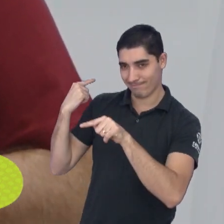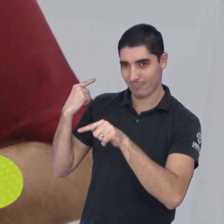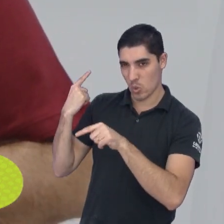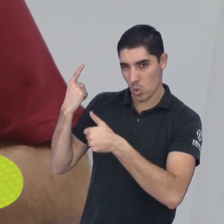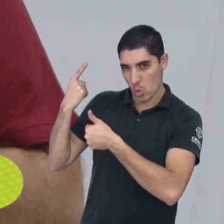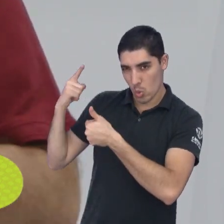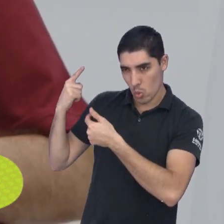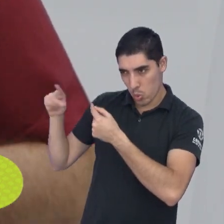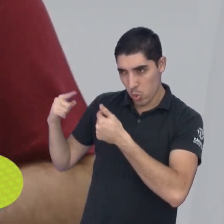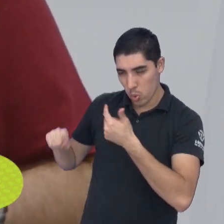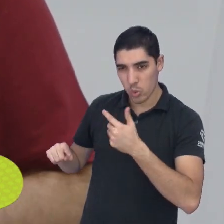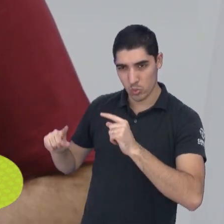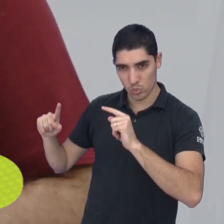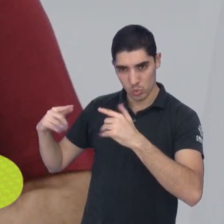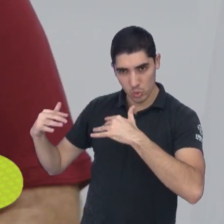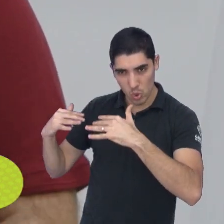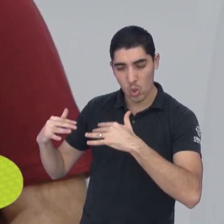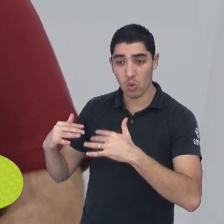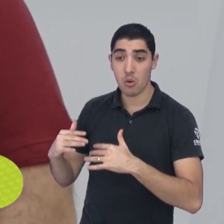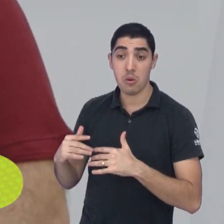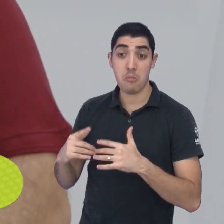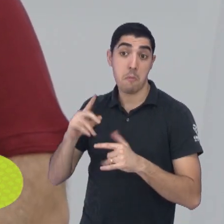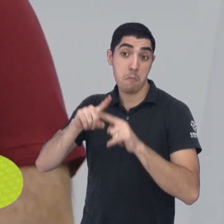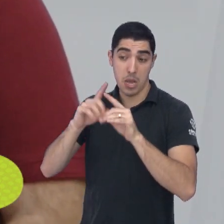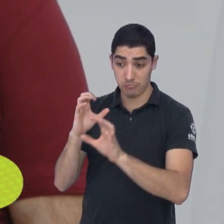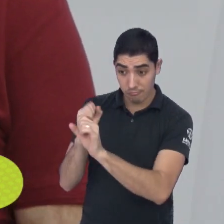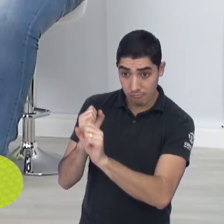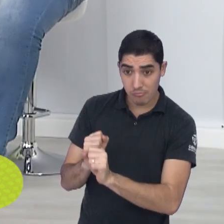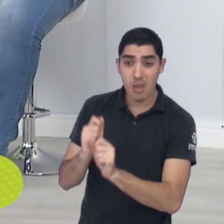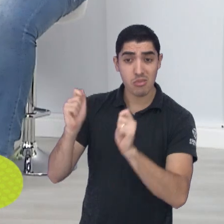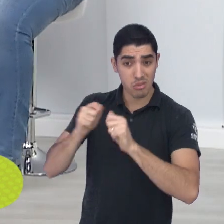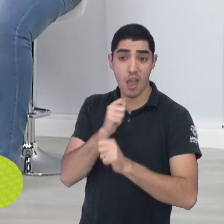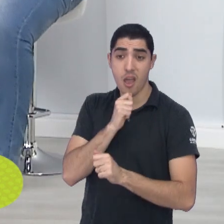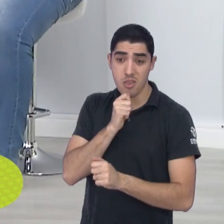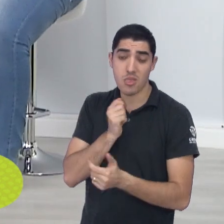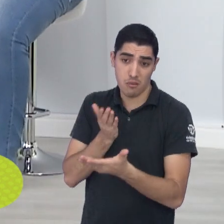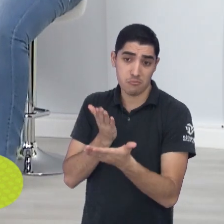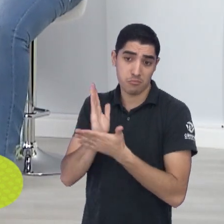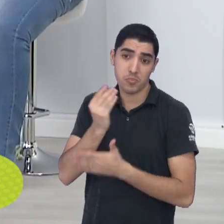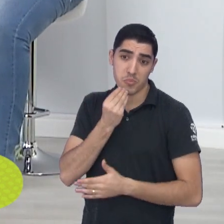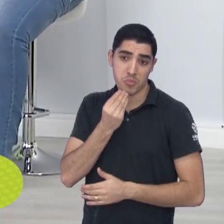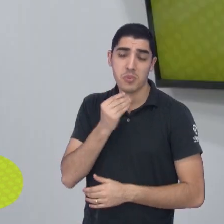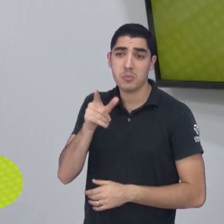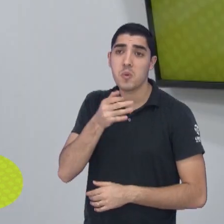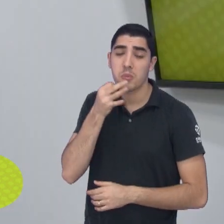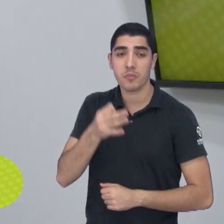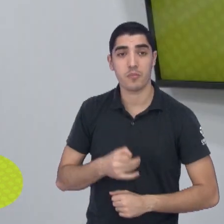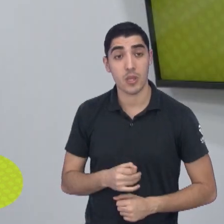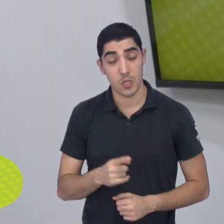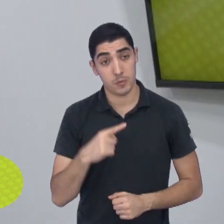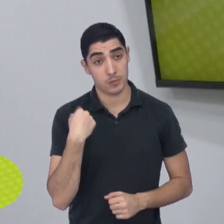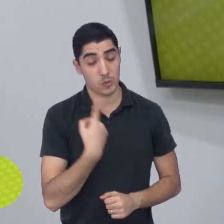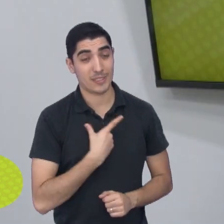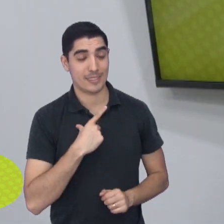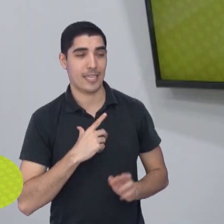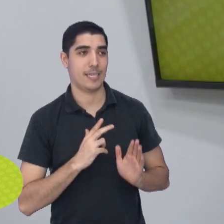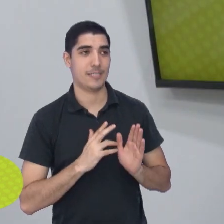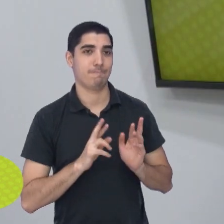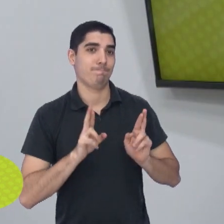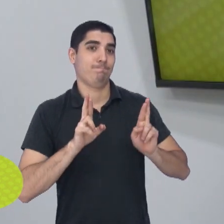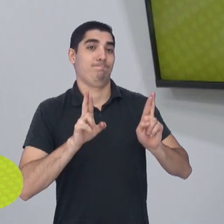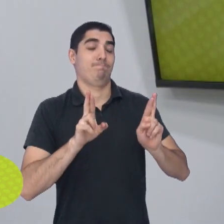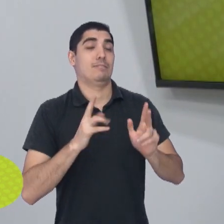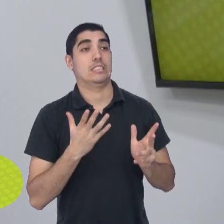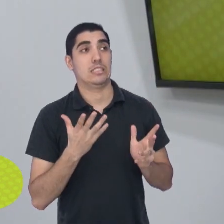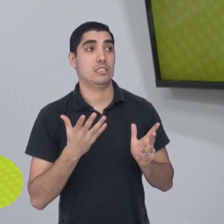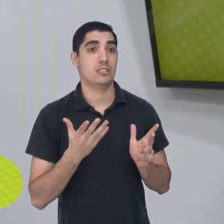Agora, matematicamente, totalmente aberto. Como é que é a conversa lá dentro? Eu acho que a maior expectativa é porque, como você bem colocou, a gente não